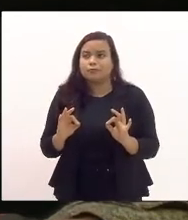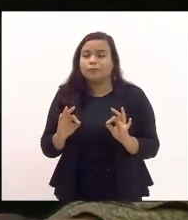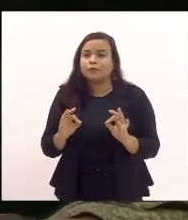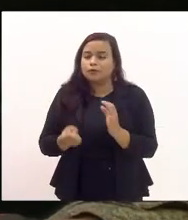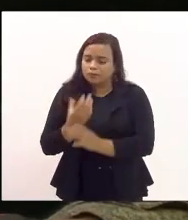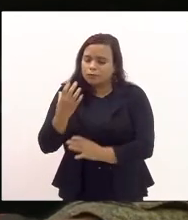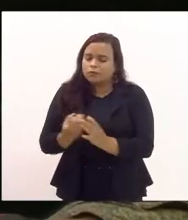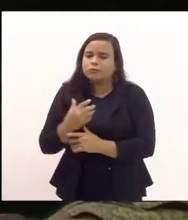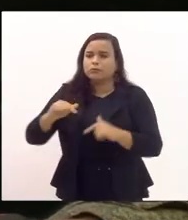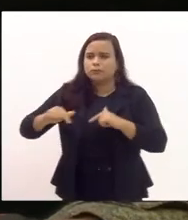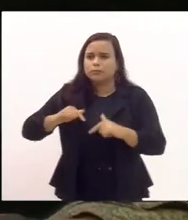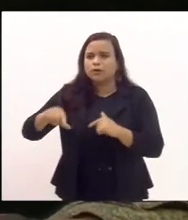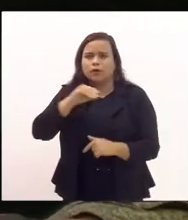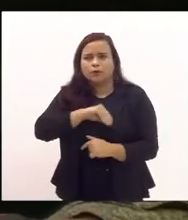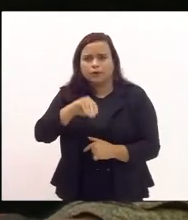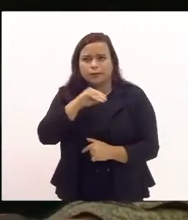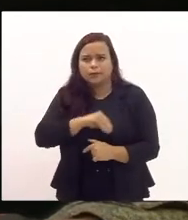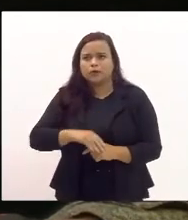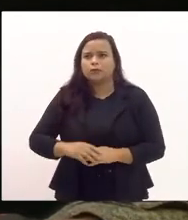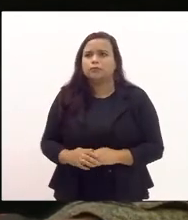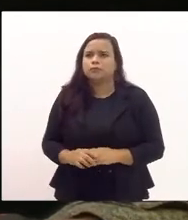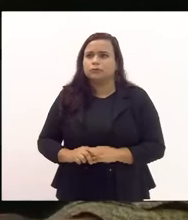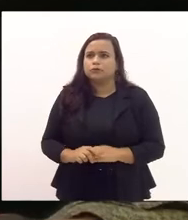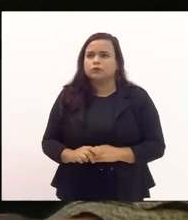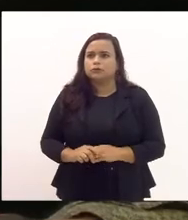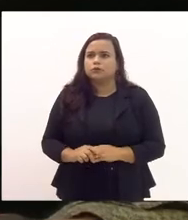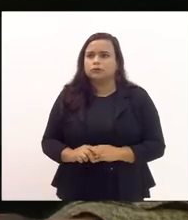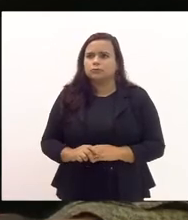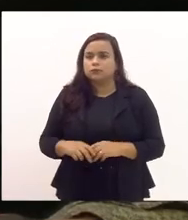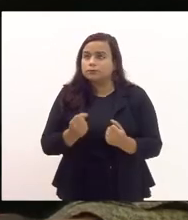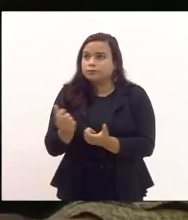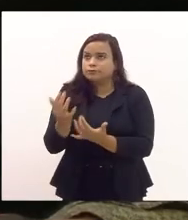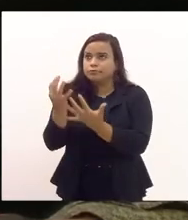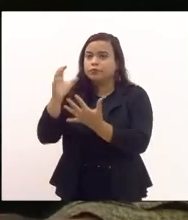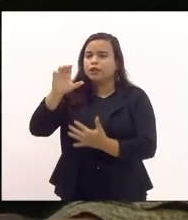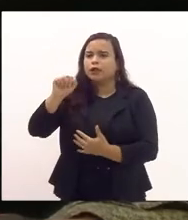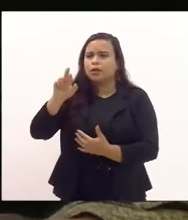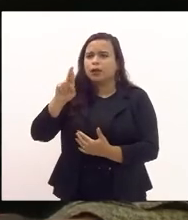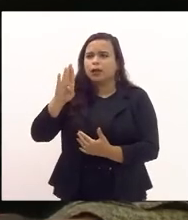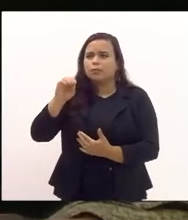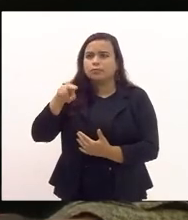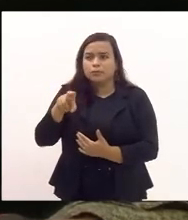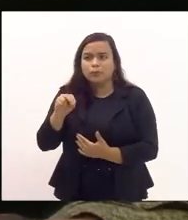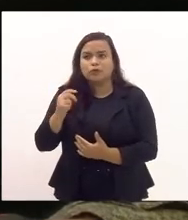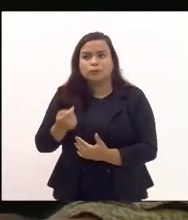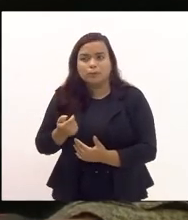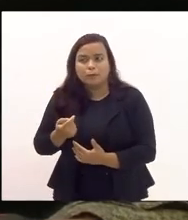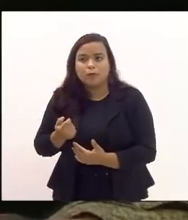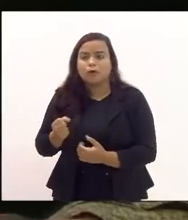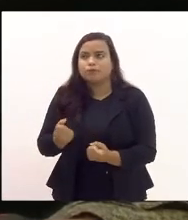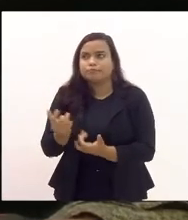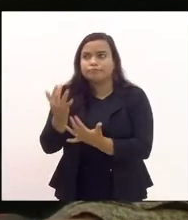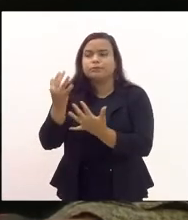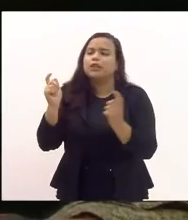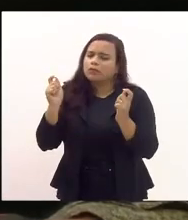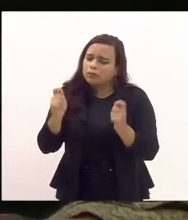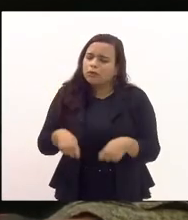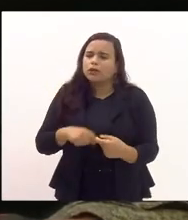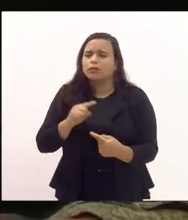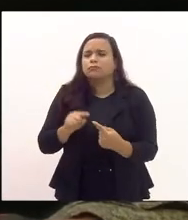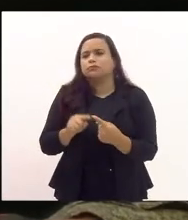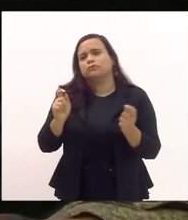geração de emprego e renda com emissão baixa de carbono a gente pode caminhar nesse sentido o mundo inteiro